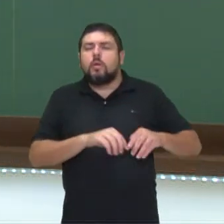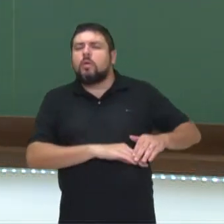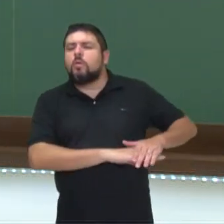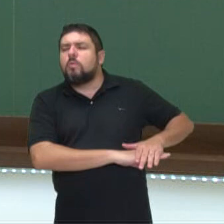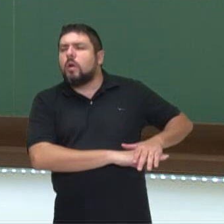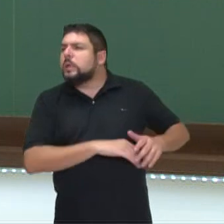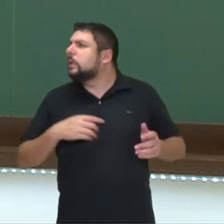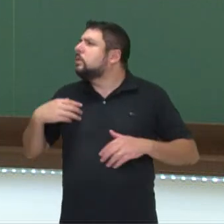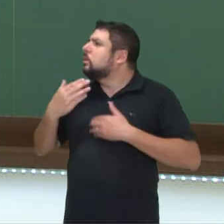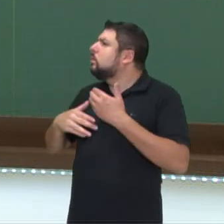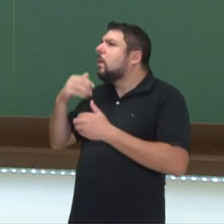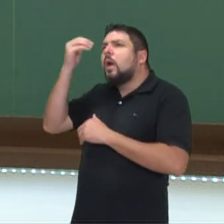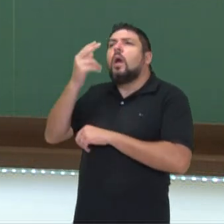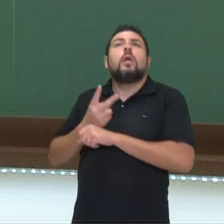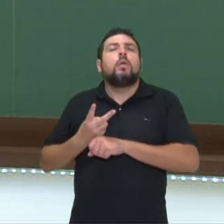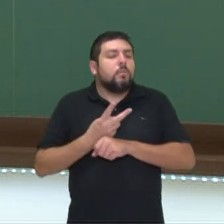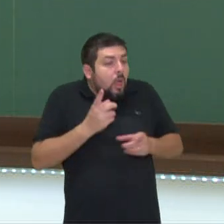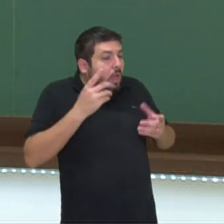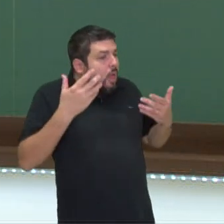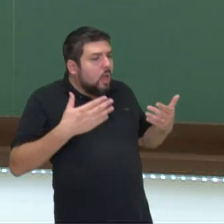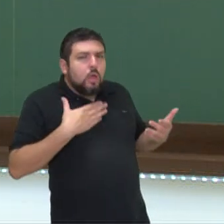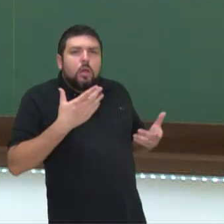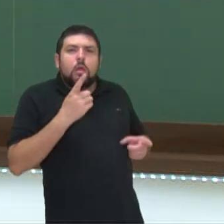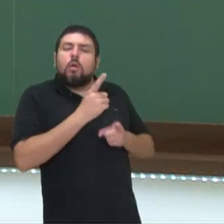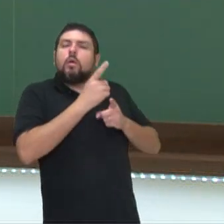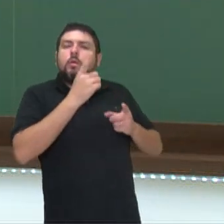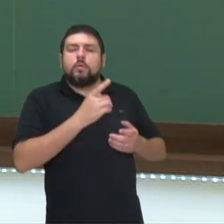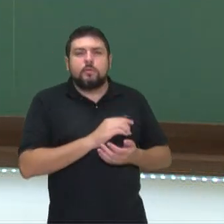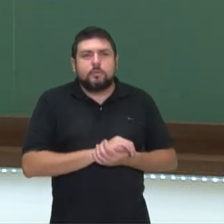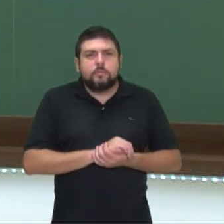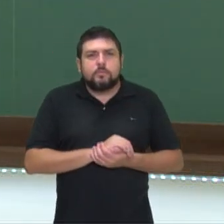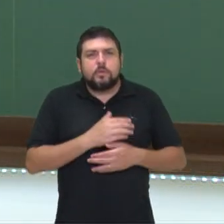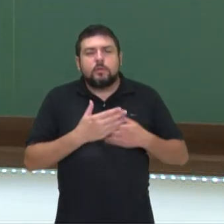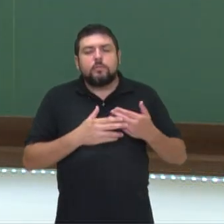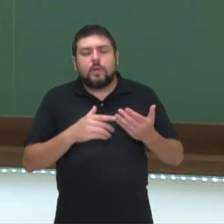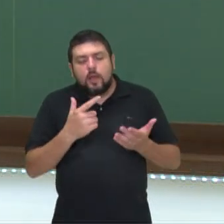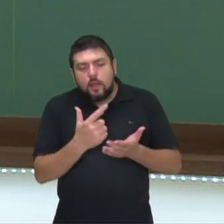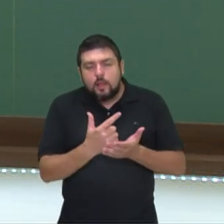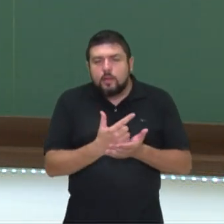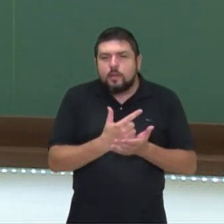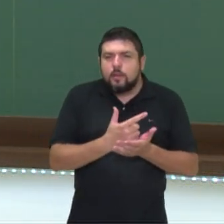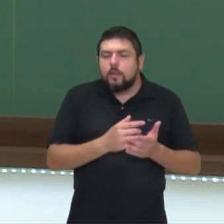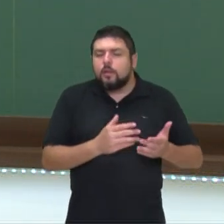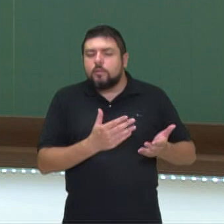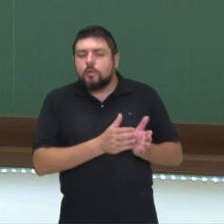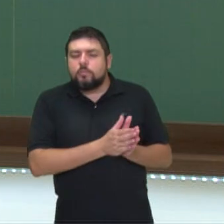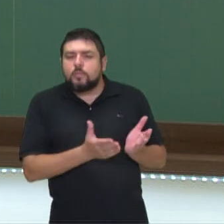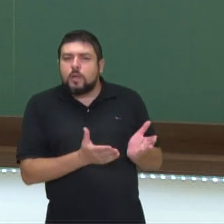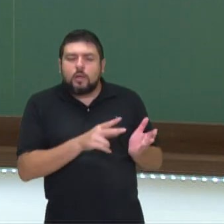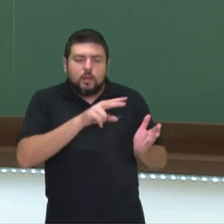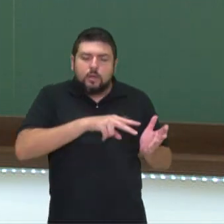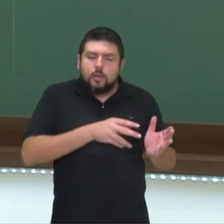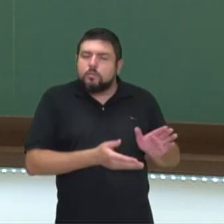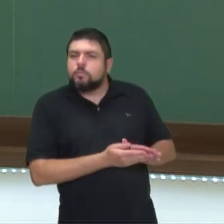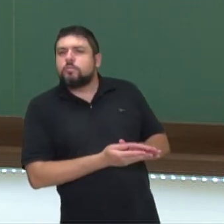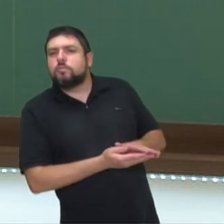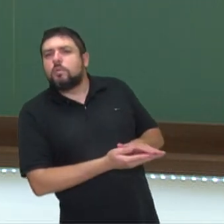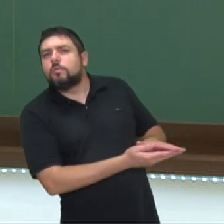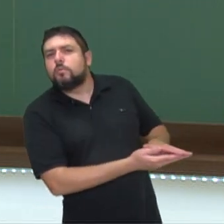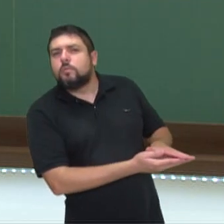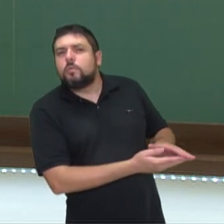perdeu, lê algumas páginas, depois para de ler e volta, ela fica aproveitando o livro várias vezes,